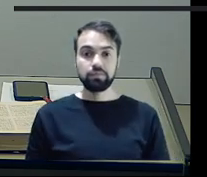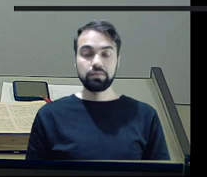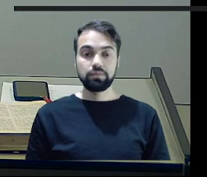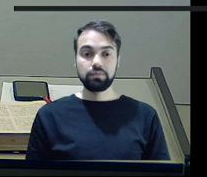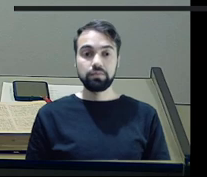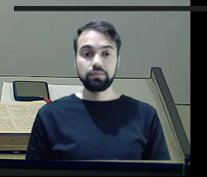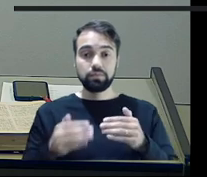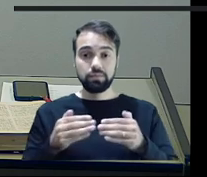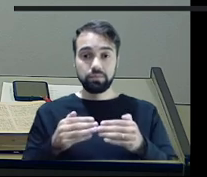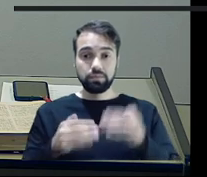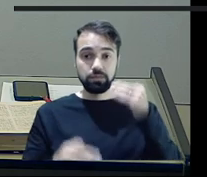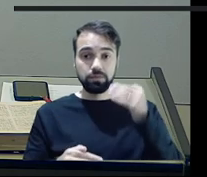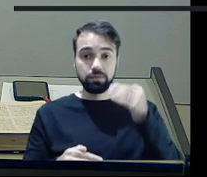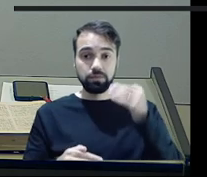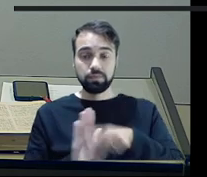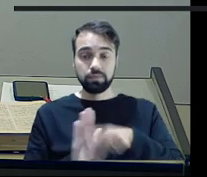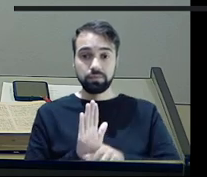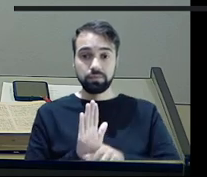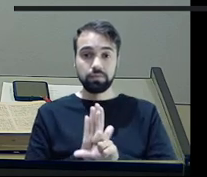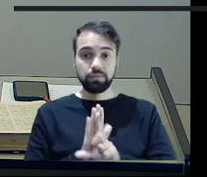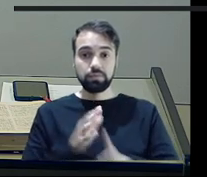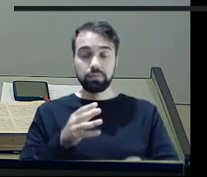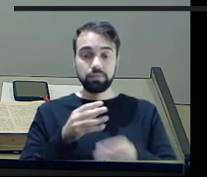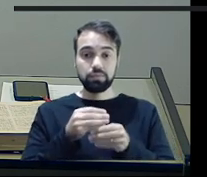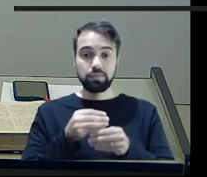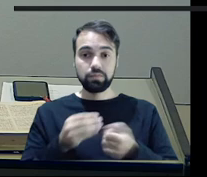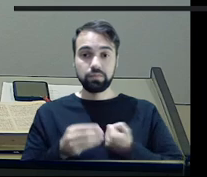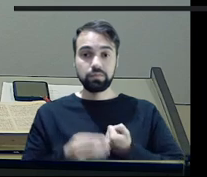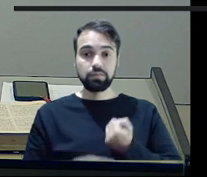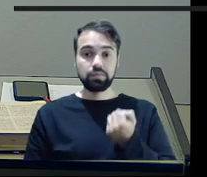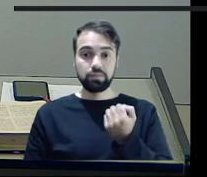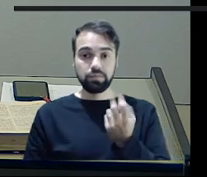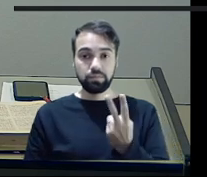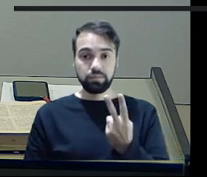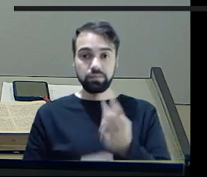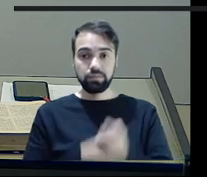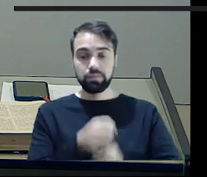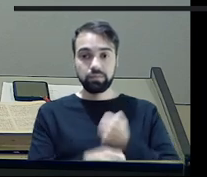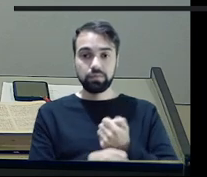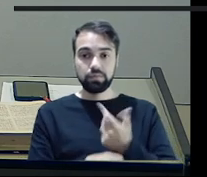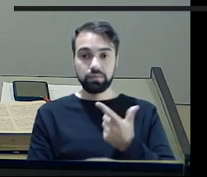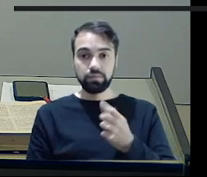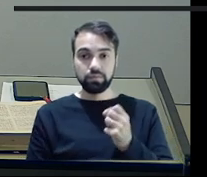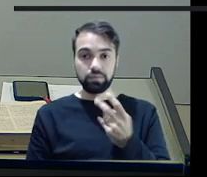Rejeitado o projeto de lei complementar de número 2 de 2024.